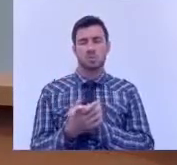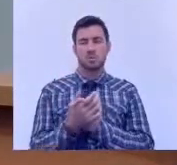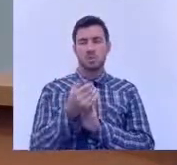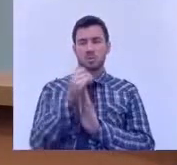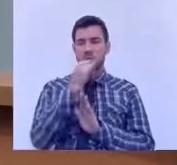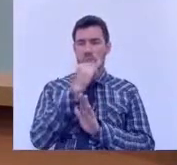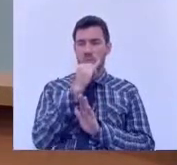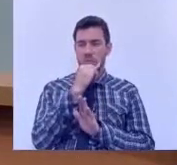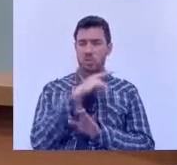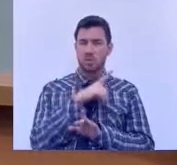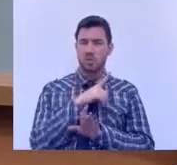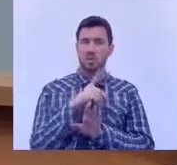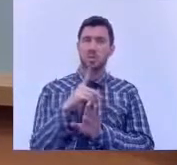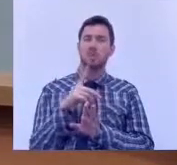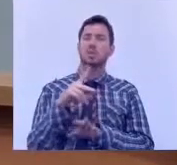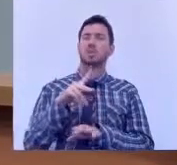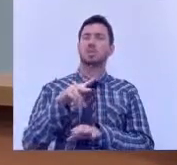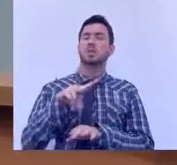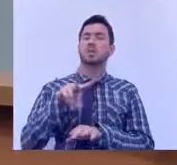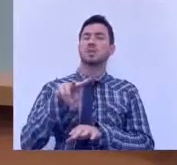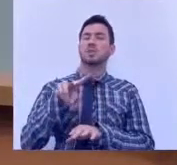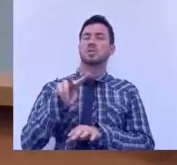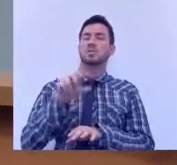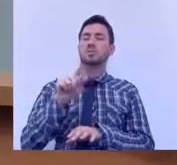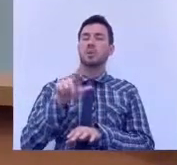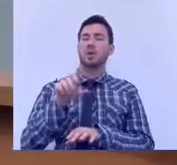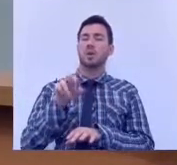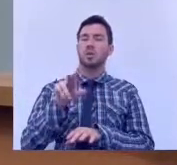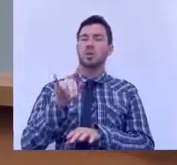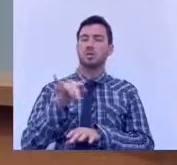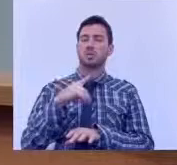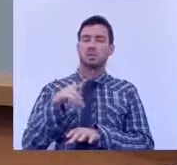tem a valorização dos servidores. E eles falaram lá